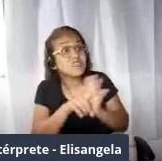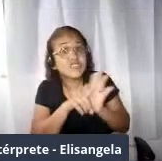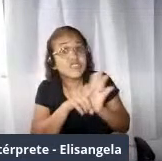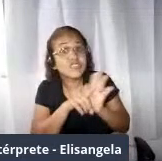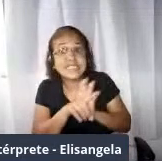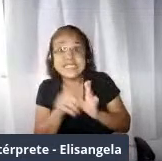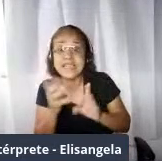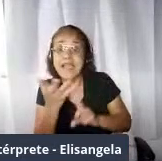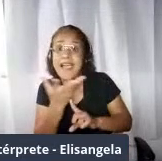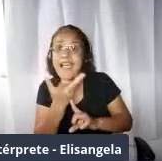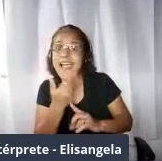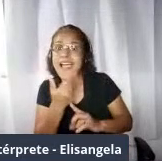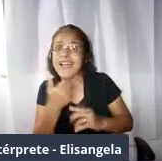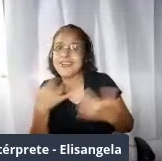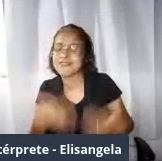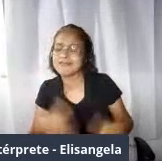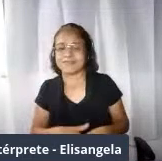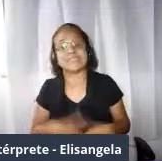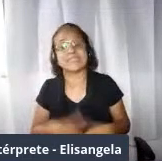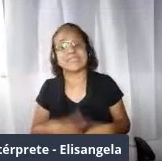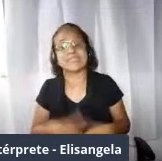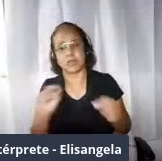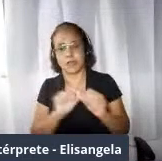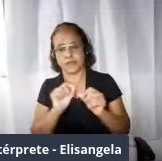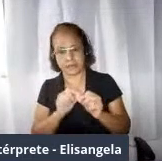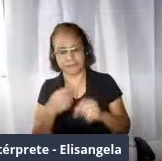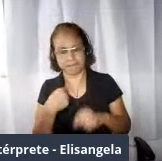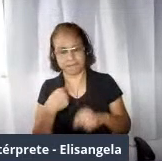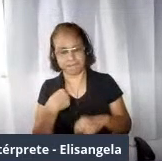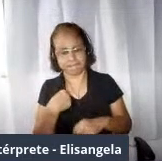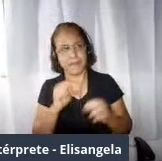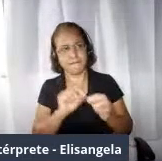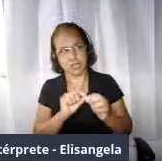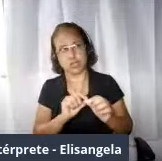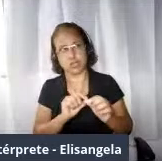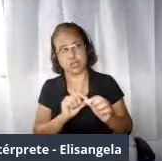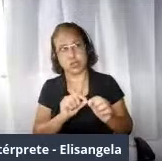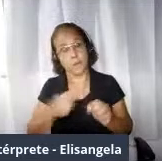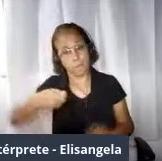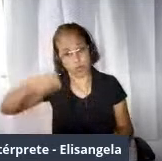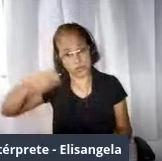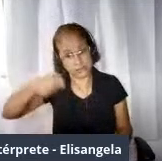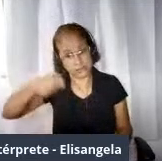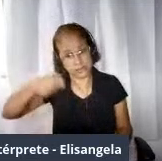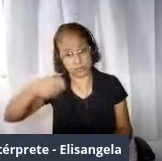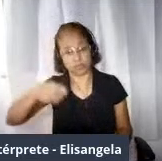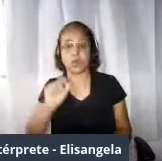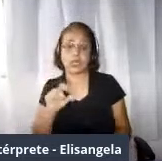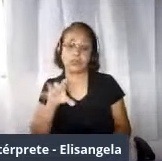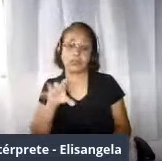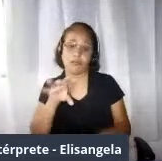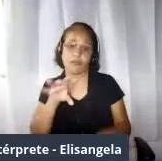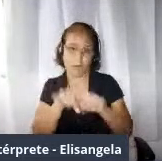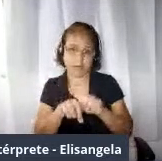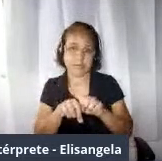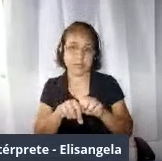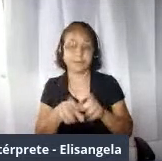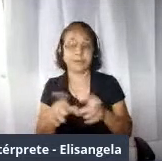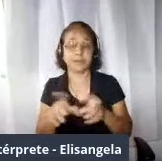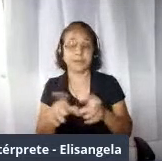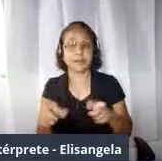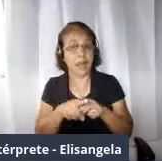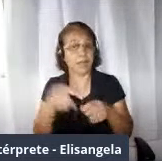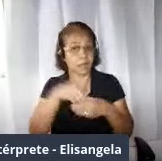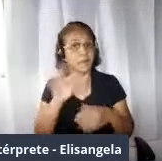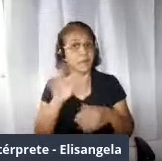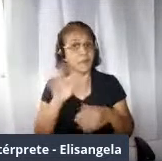um projeto. Né, tive bolsista de graduação me ajudando, e aí a gente organizou esse livro, que é um